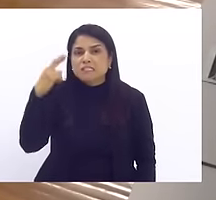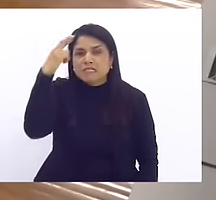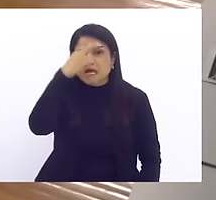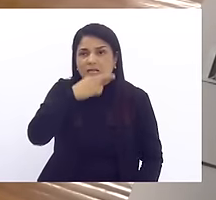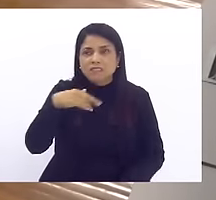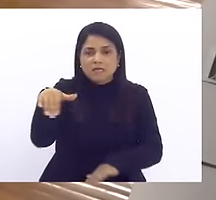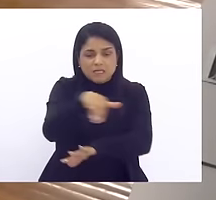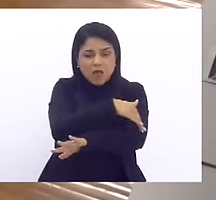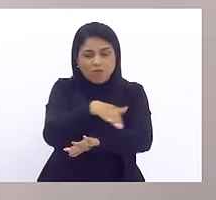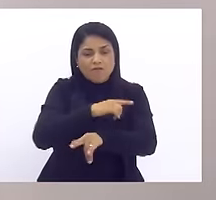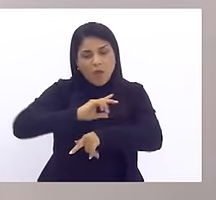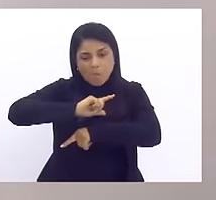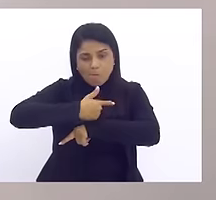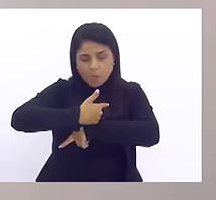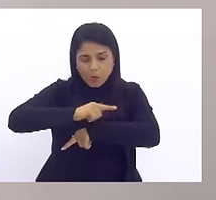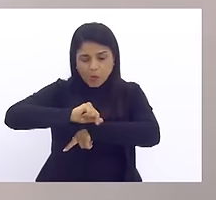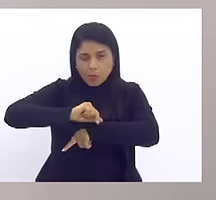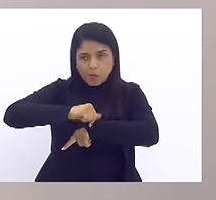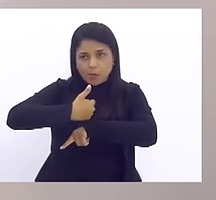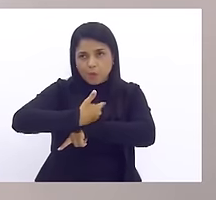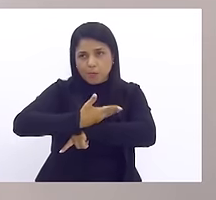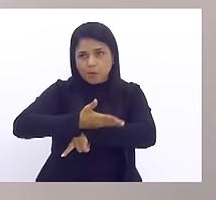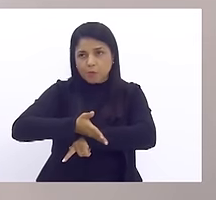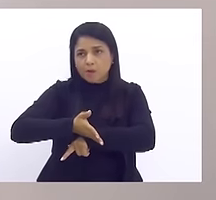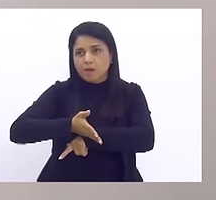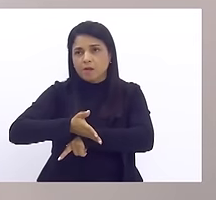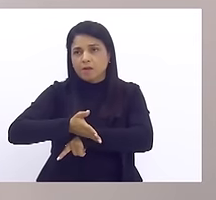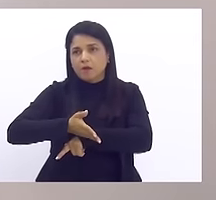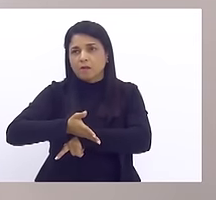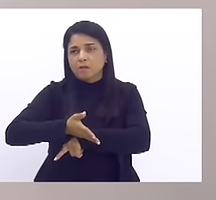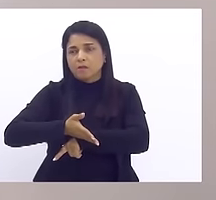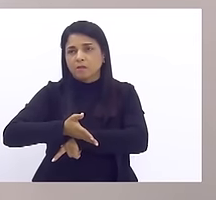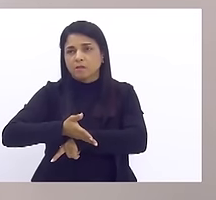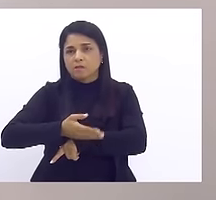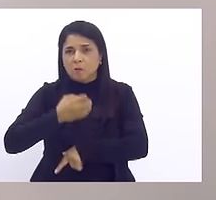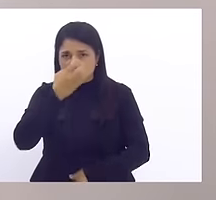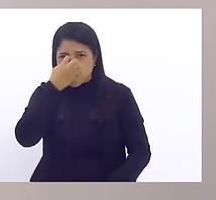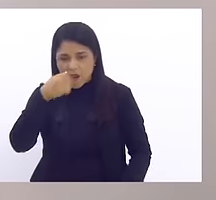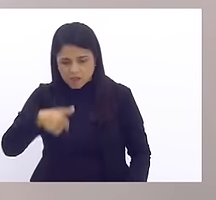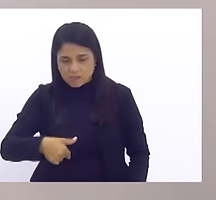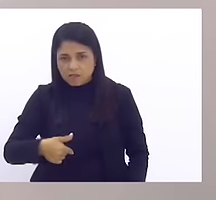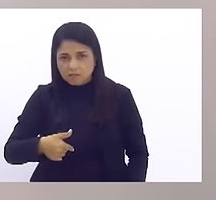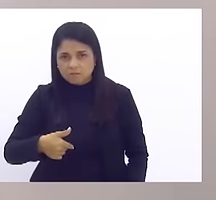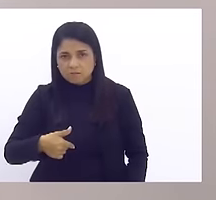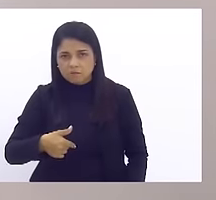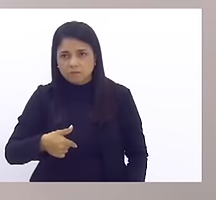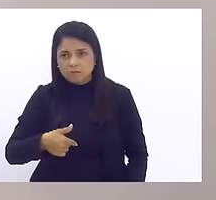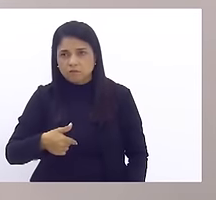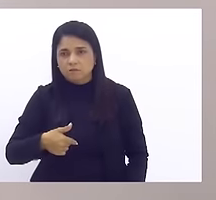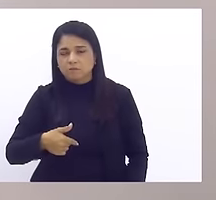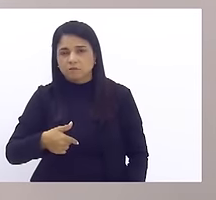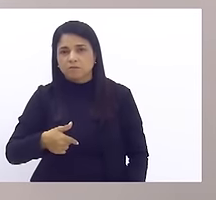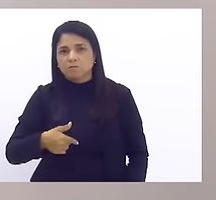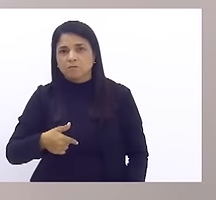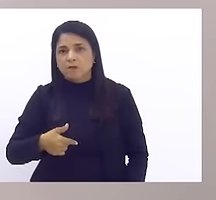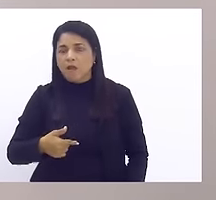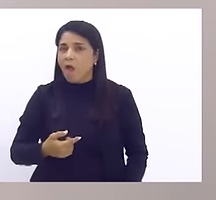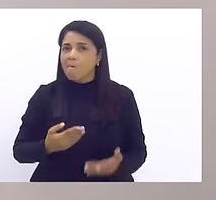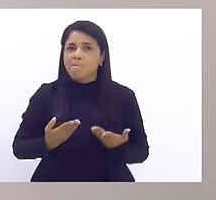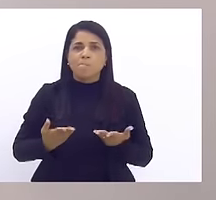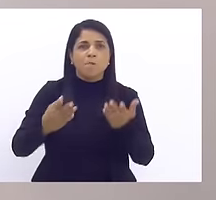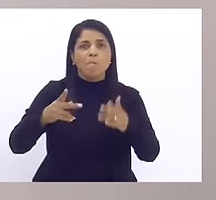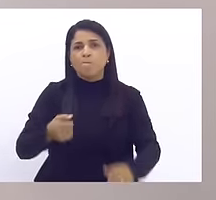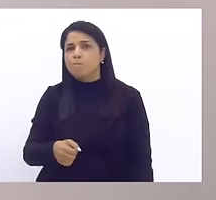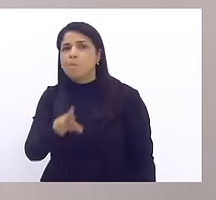que vai ficar até que horas aqui com essa palhaçada tem algum palhaço aqui cara negativo a gente está falando da da fiscalização